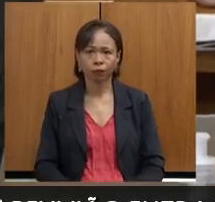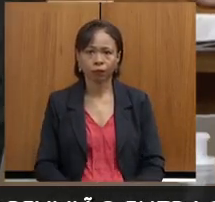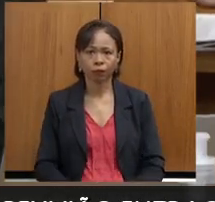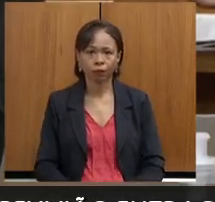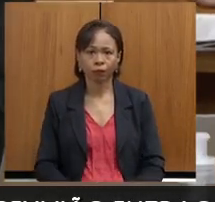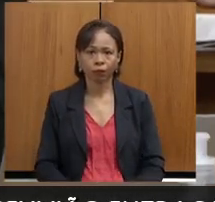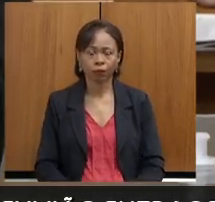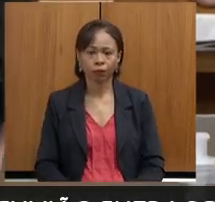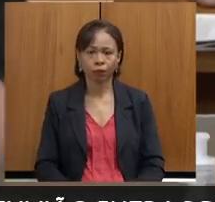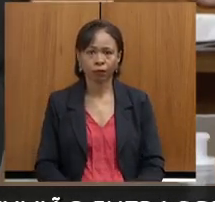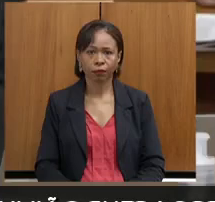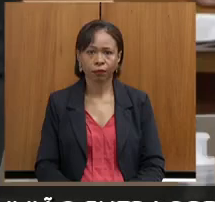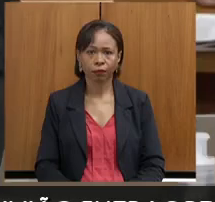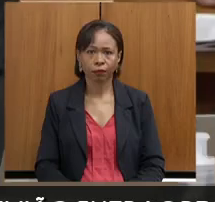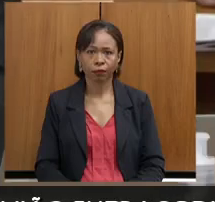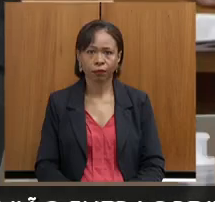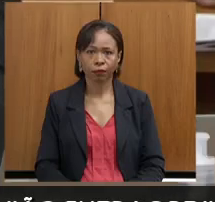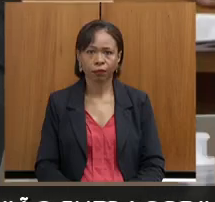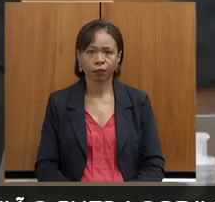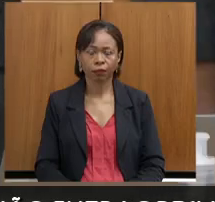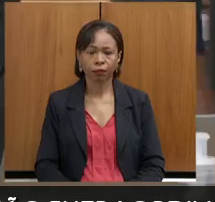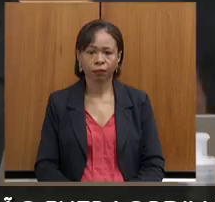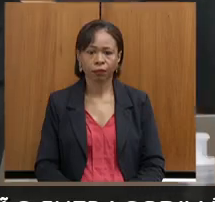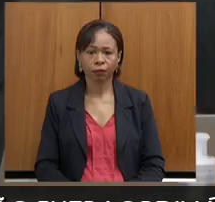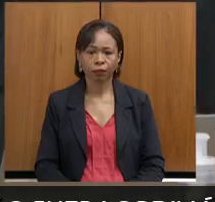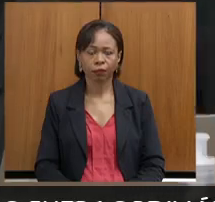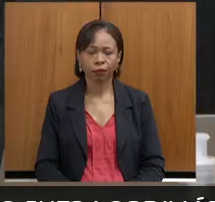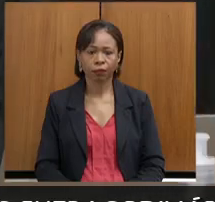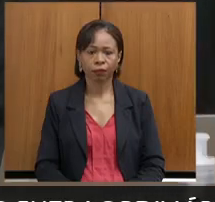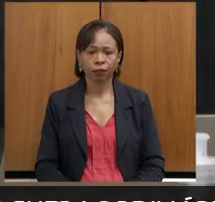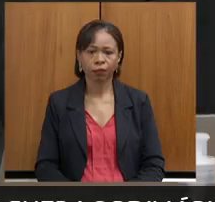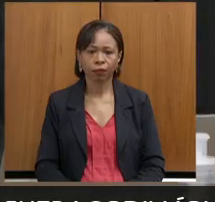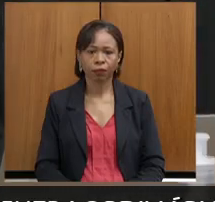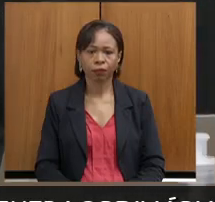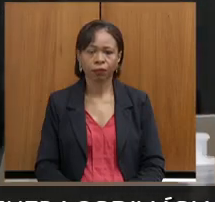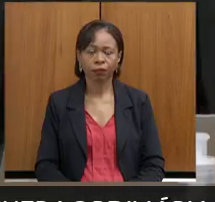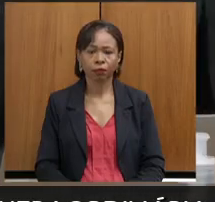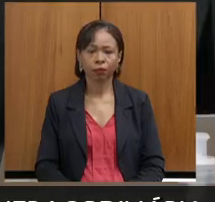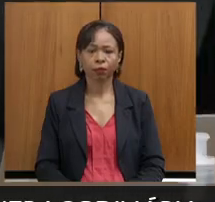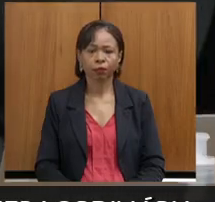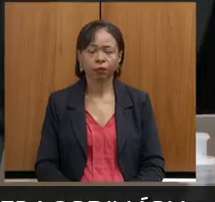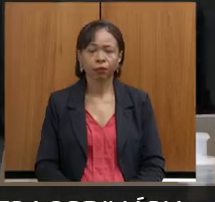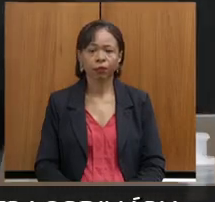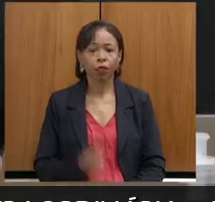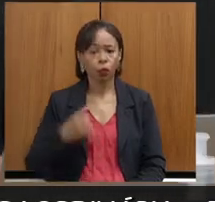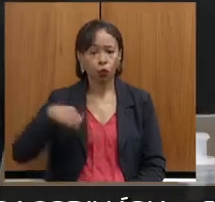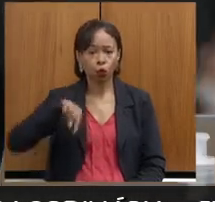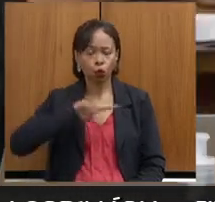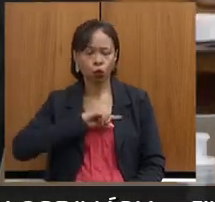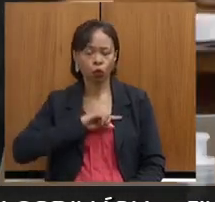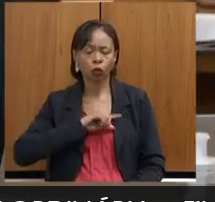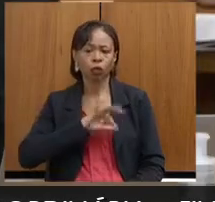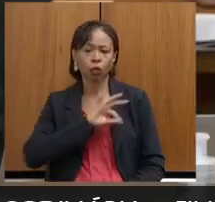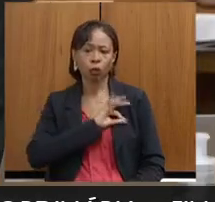pode passar por favor então nós ao longo deste